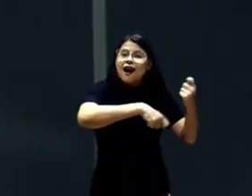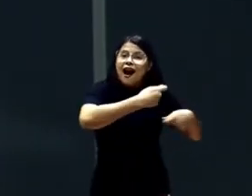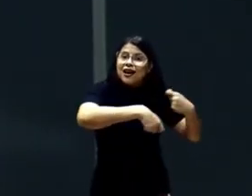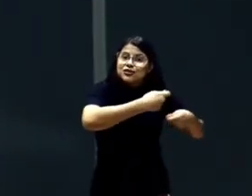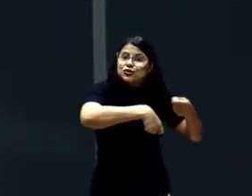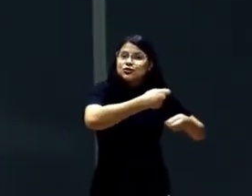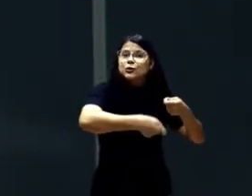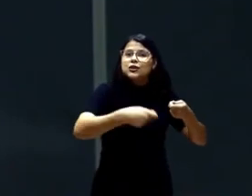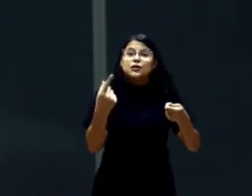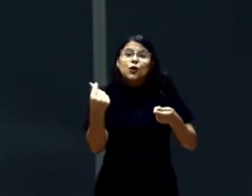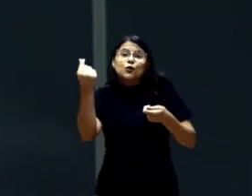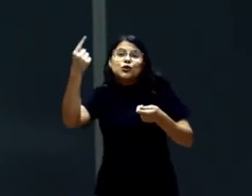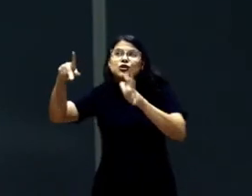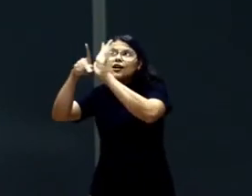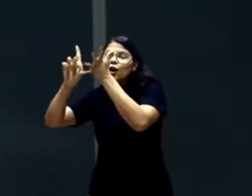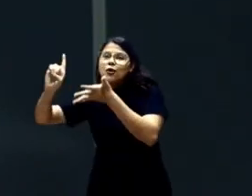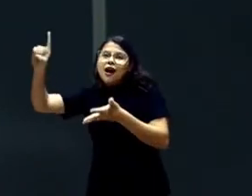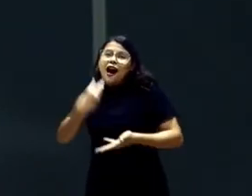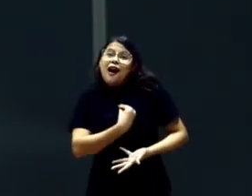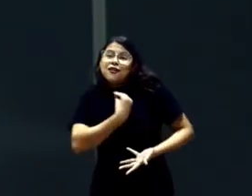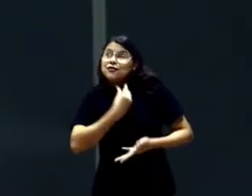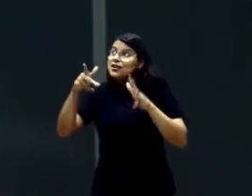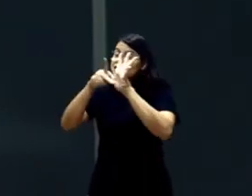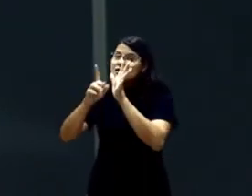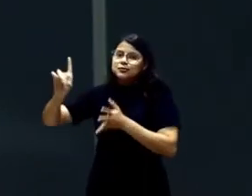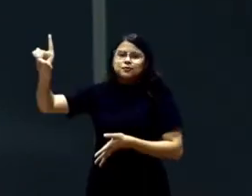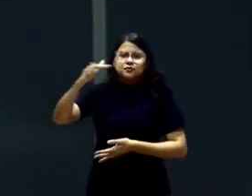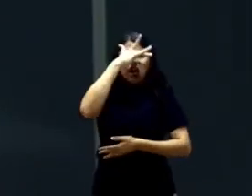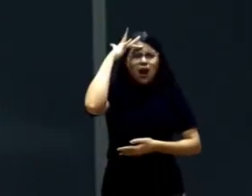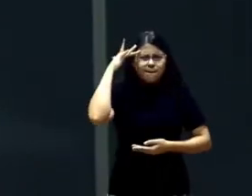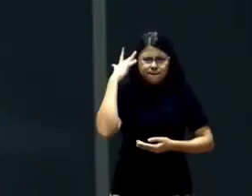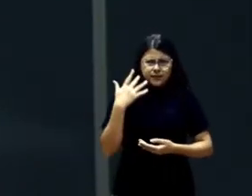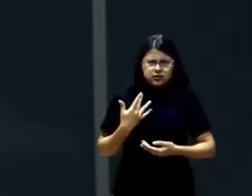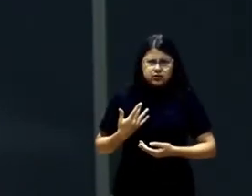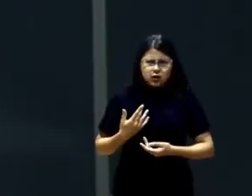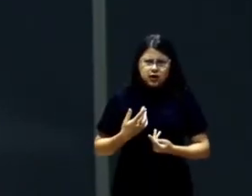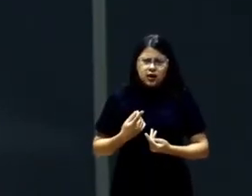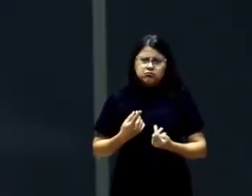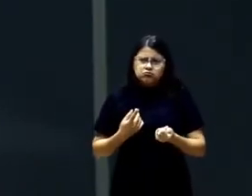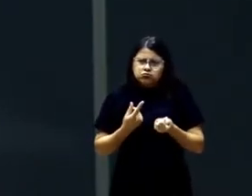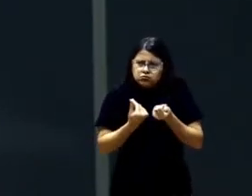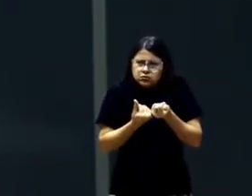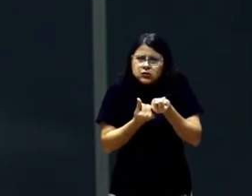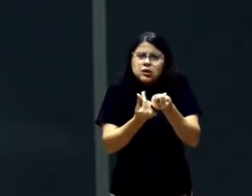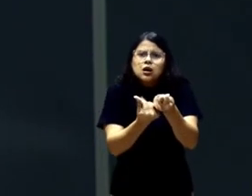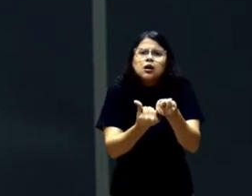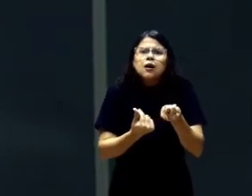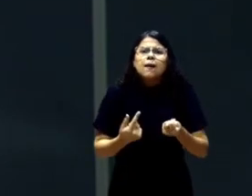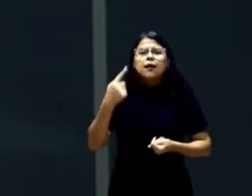O ganancioso entende que o que tem é dEle. Mas o servo de Deus entende que o que ele tem